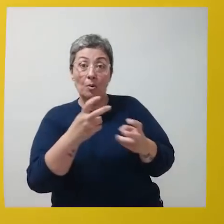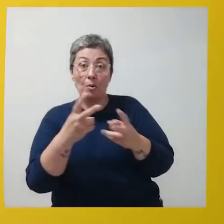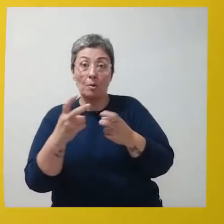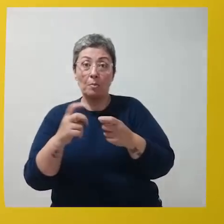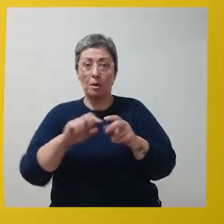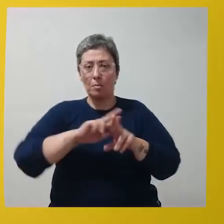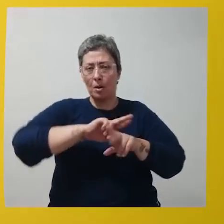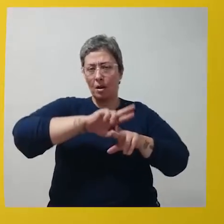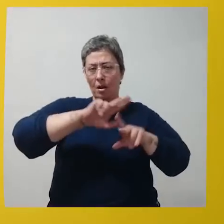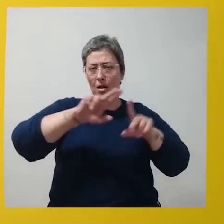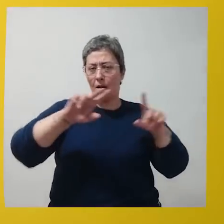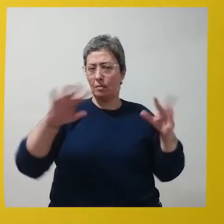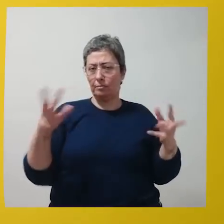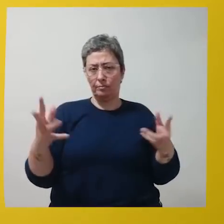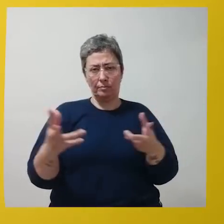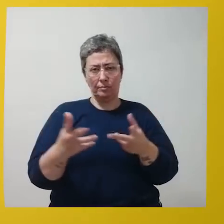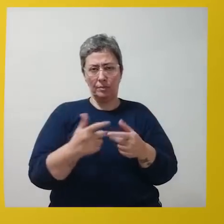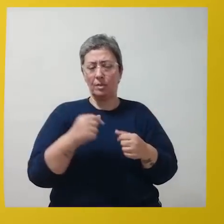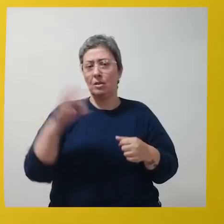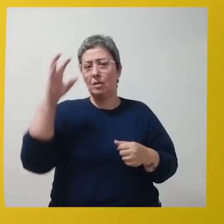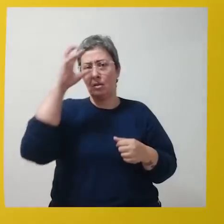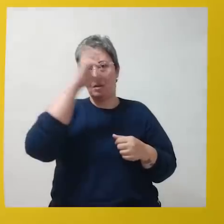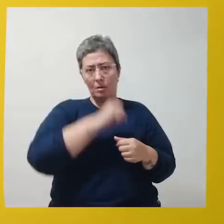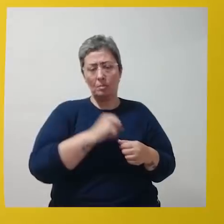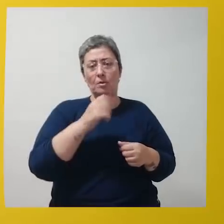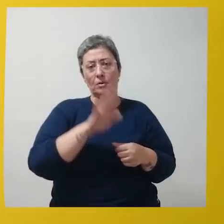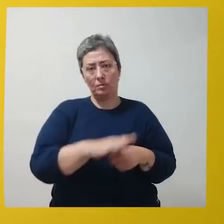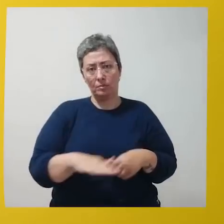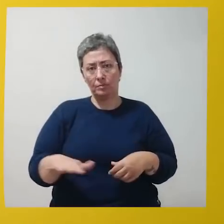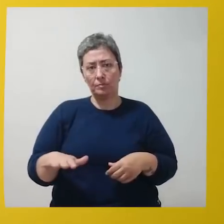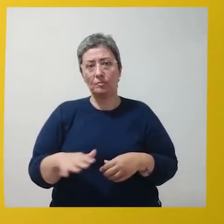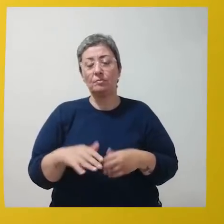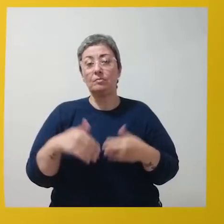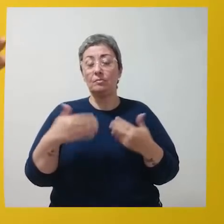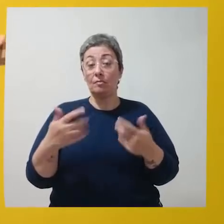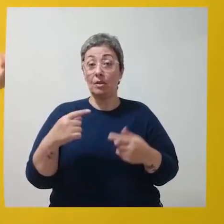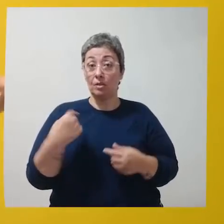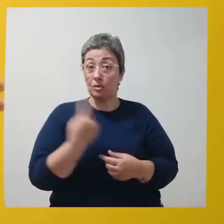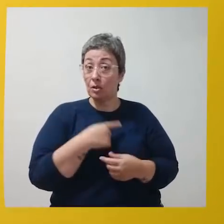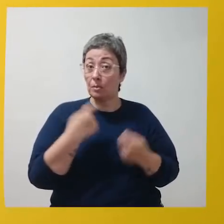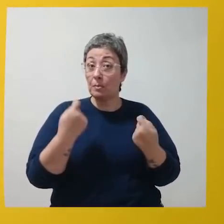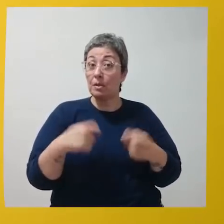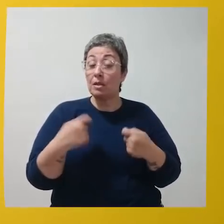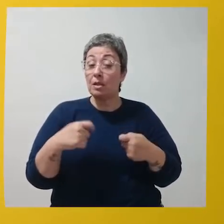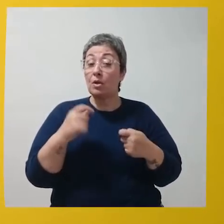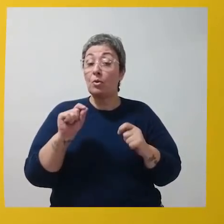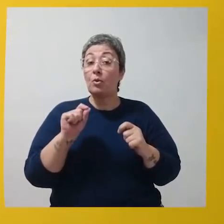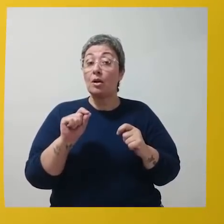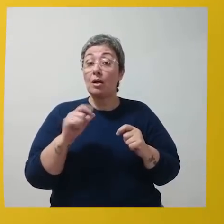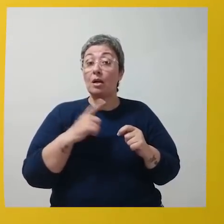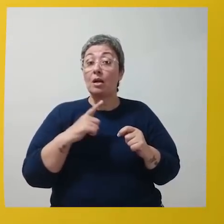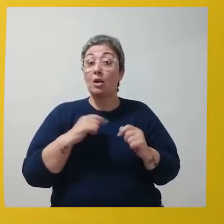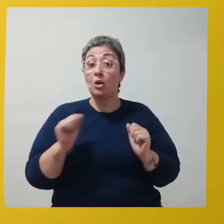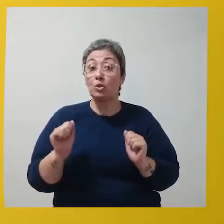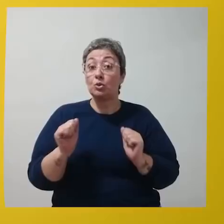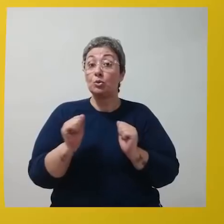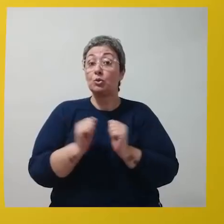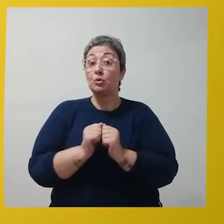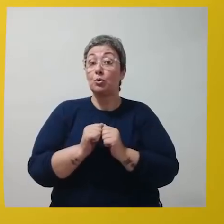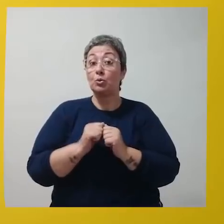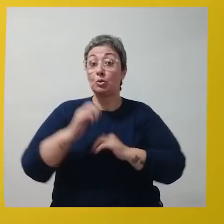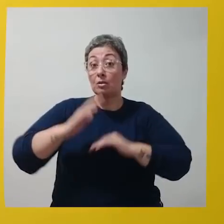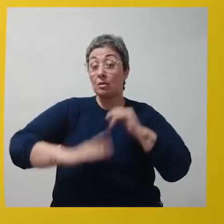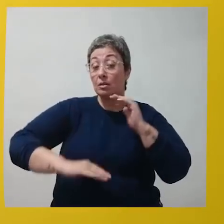repertório muito rico, né, de aprendizagem para essa criança. Nós só precisamos estar com essa criança na realização